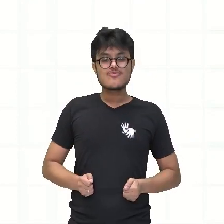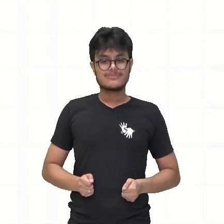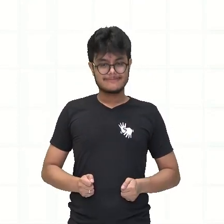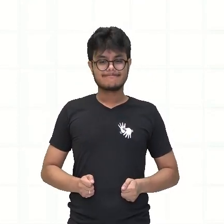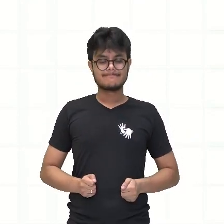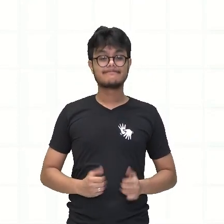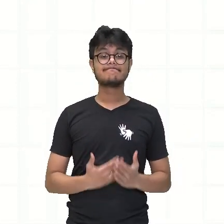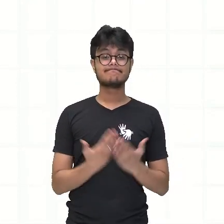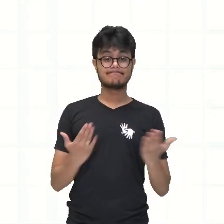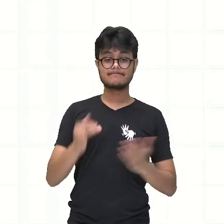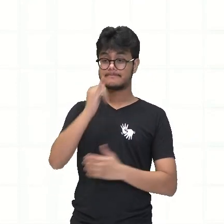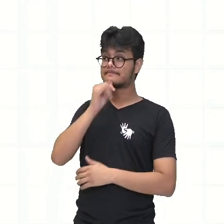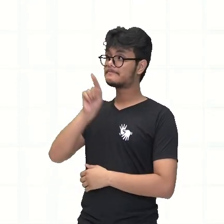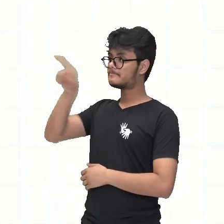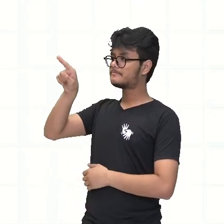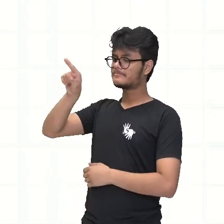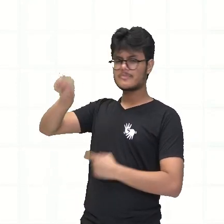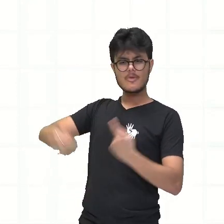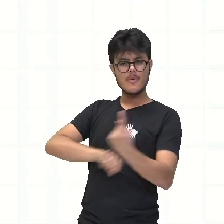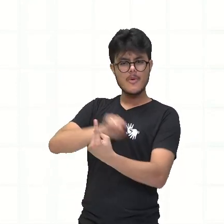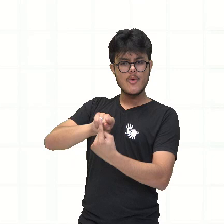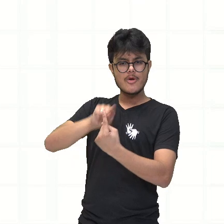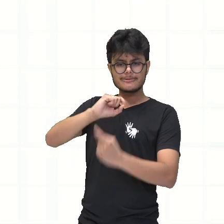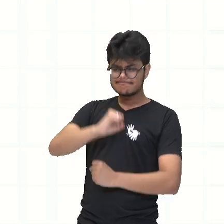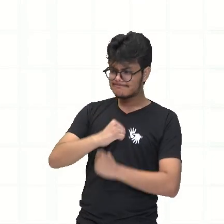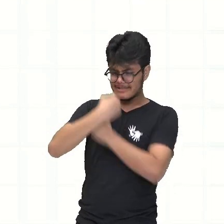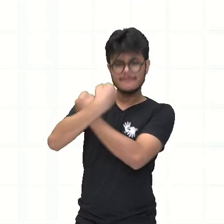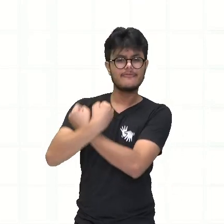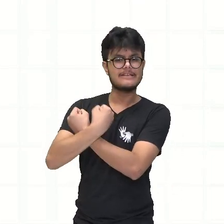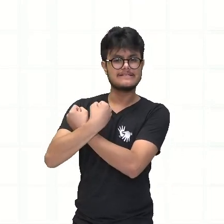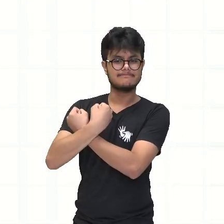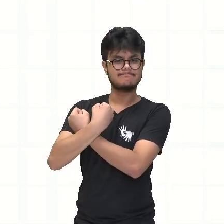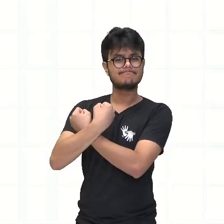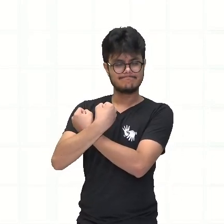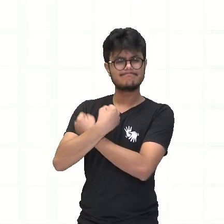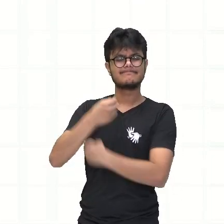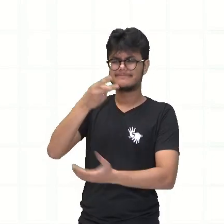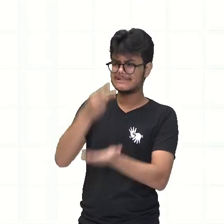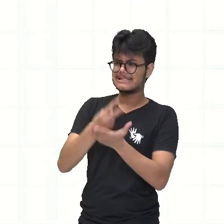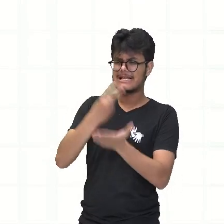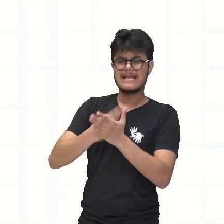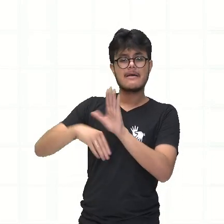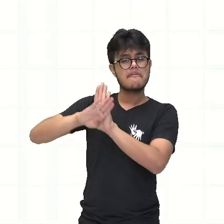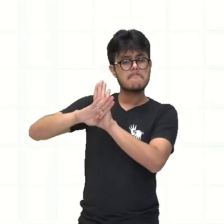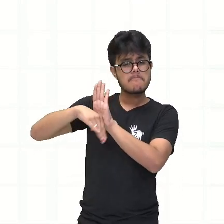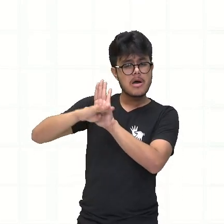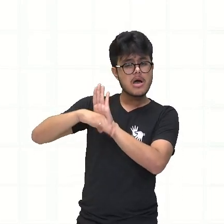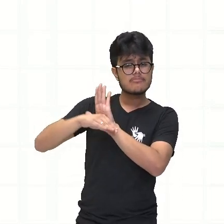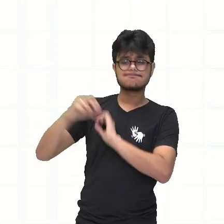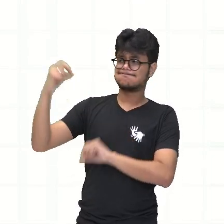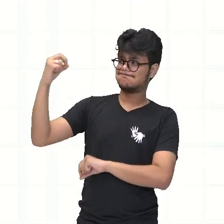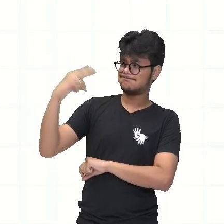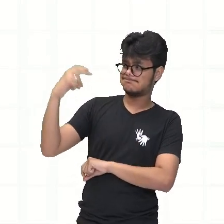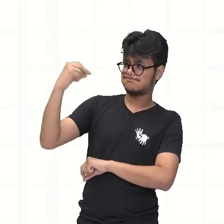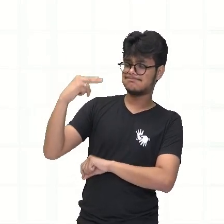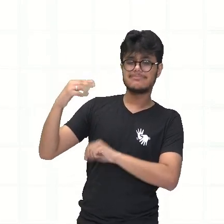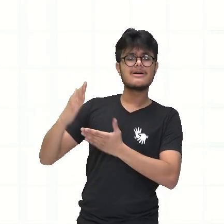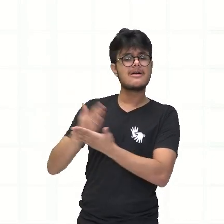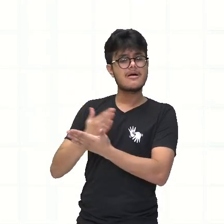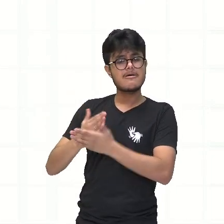defesa contra micro-organismos patogênicos, como bactérias, vírus, protozoários e